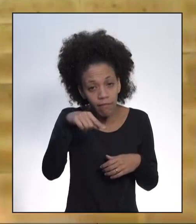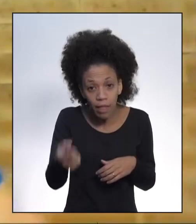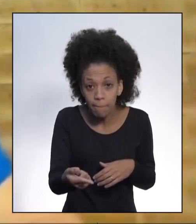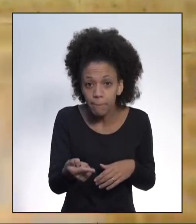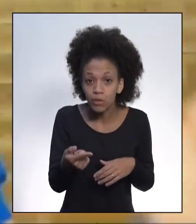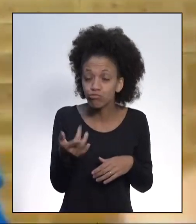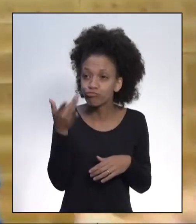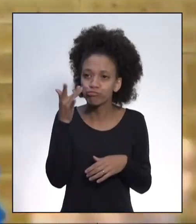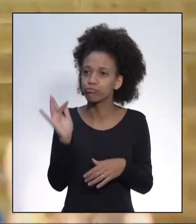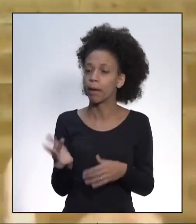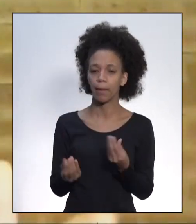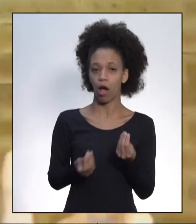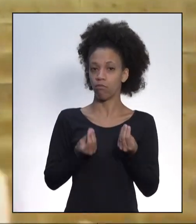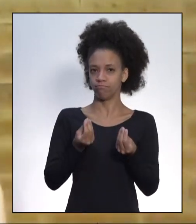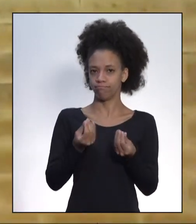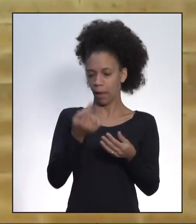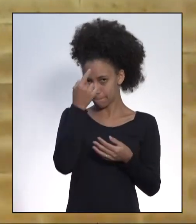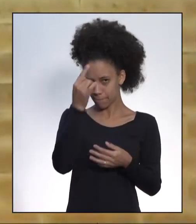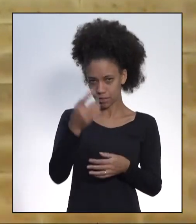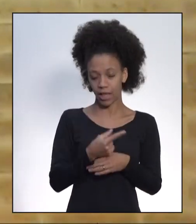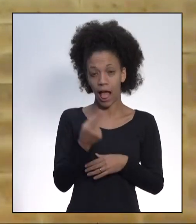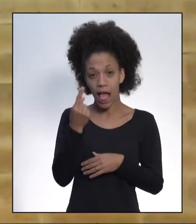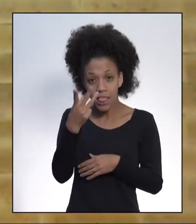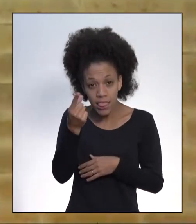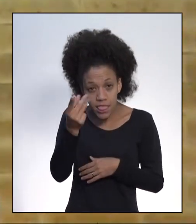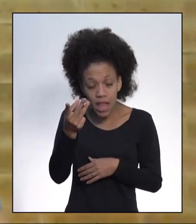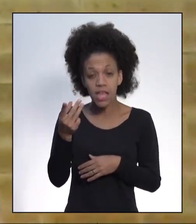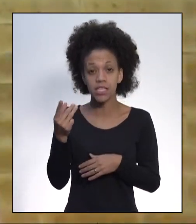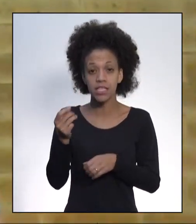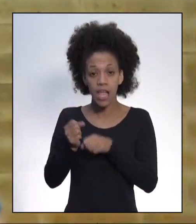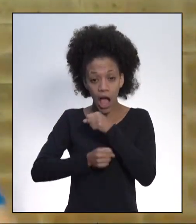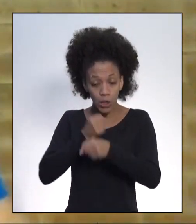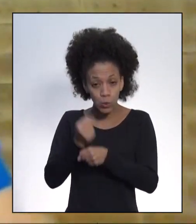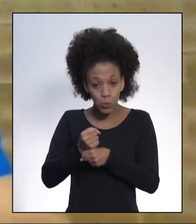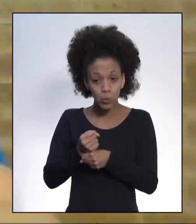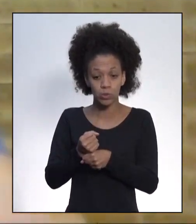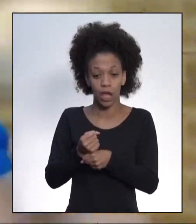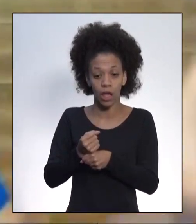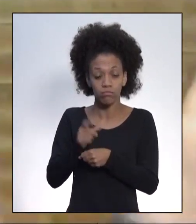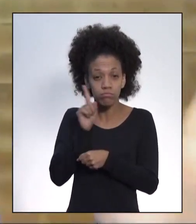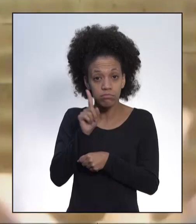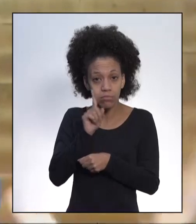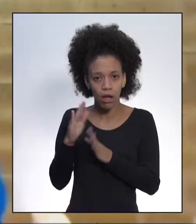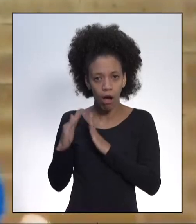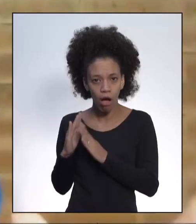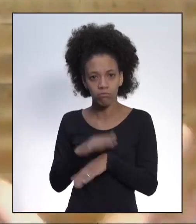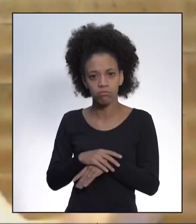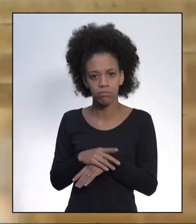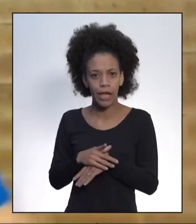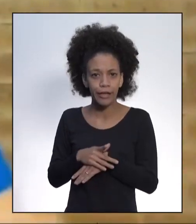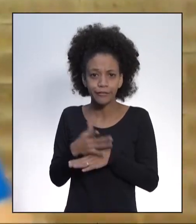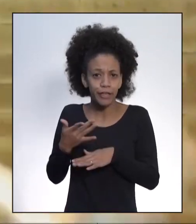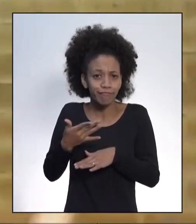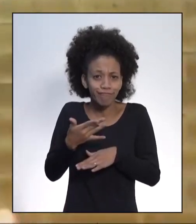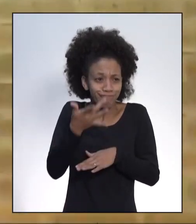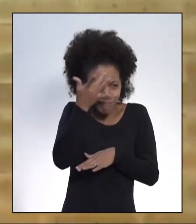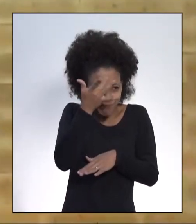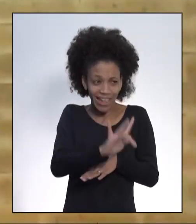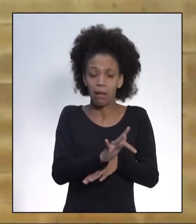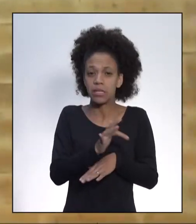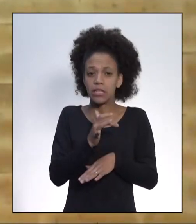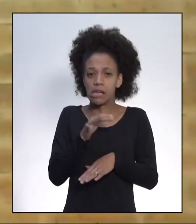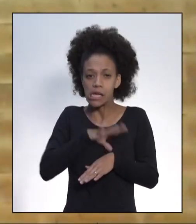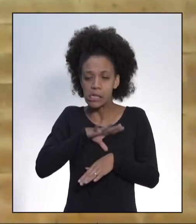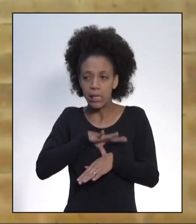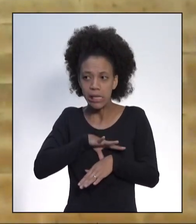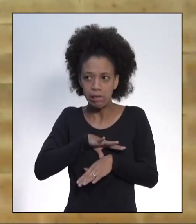que fazer, né? Pensa, você fica 13 anos nos Estados Unidos, eu completamente desaprendi o que era o Brasil. Até o meu português estava